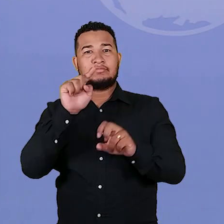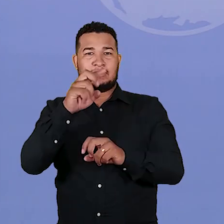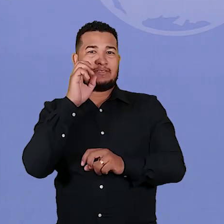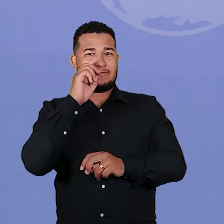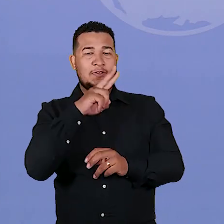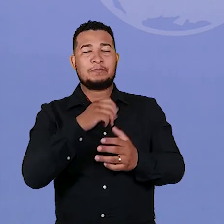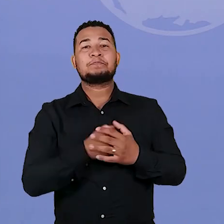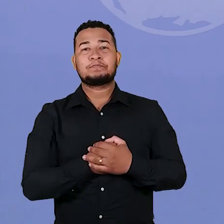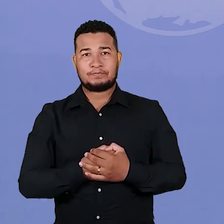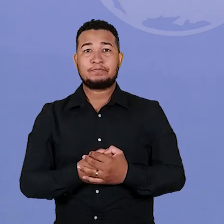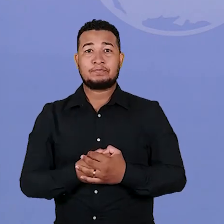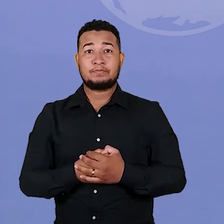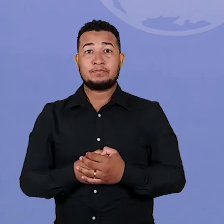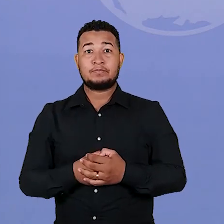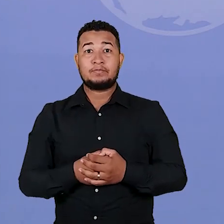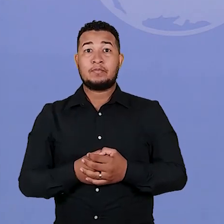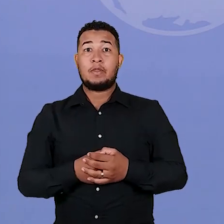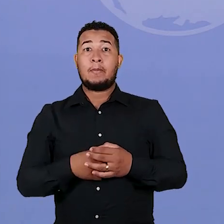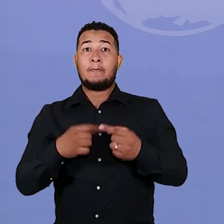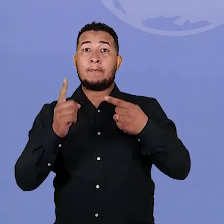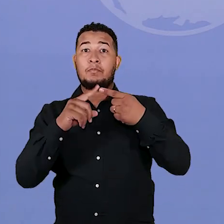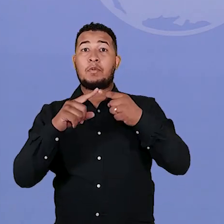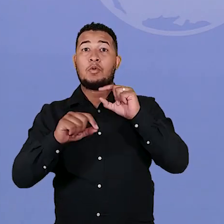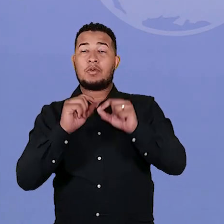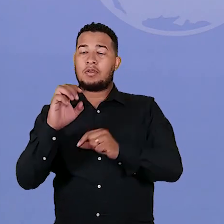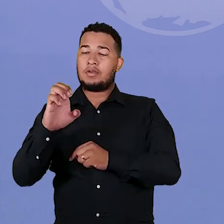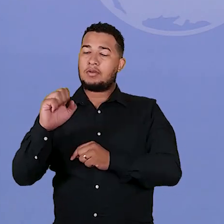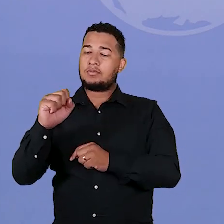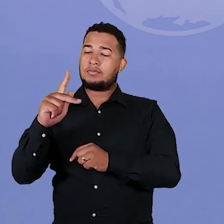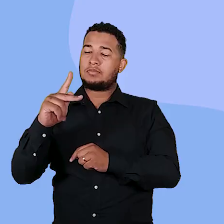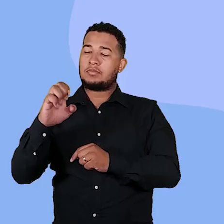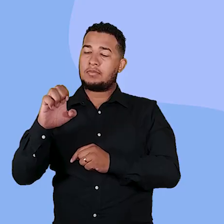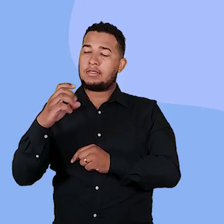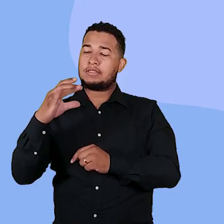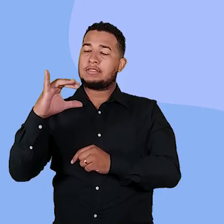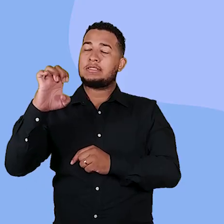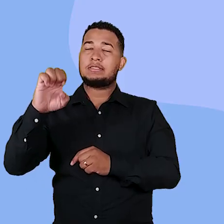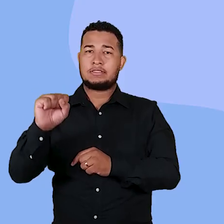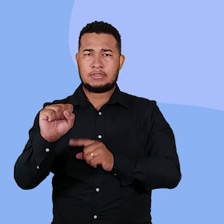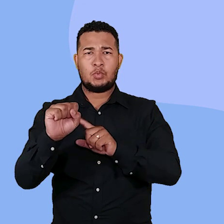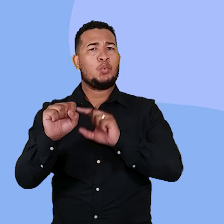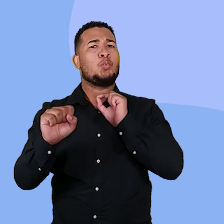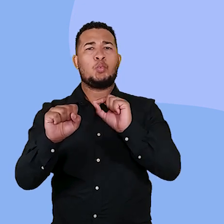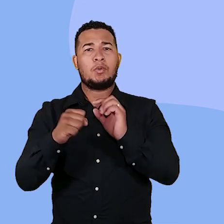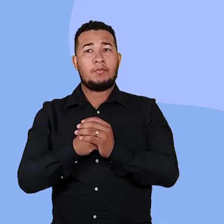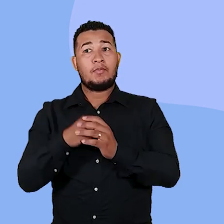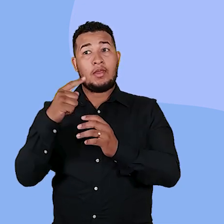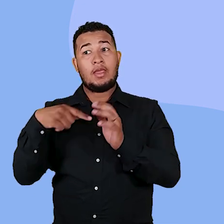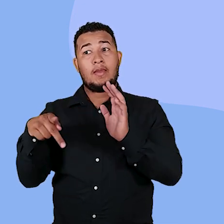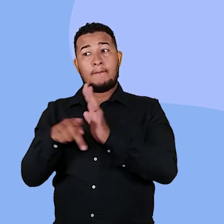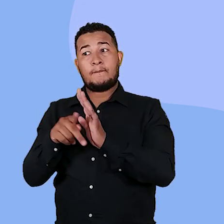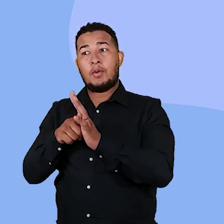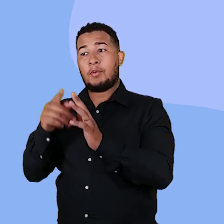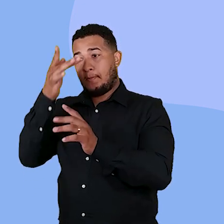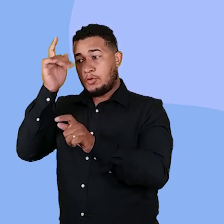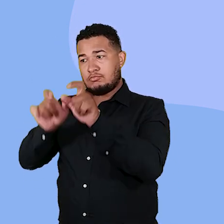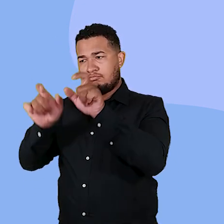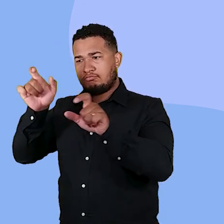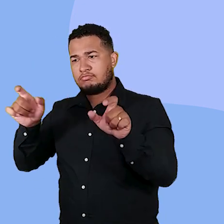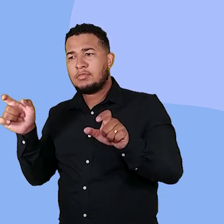se trata quando vocês virem em algum lugar, tá? Então, vamos lá. O primeiro são espécies. O que são